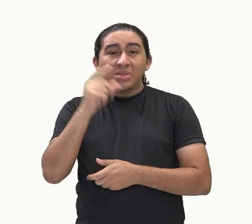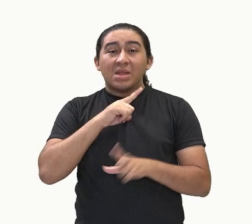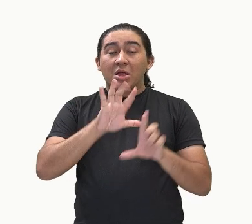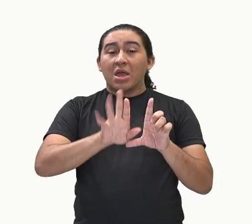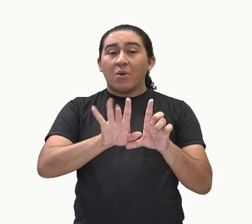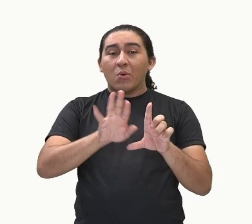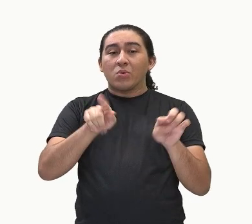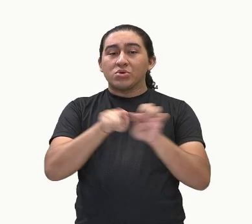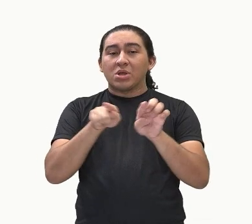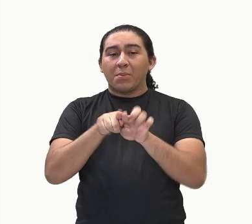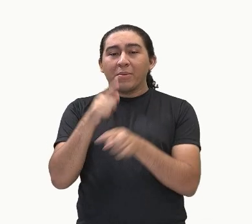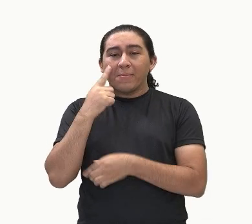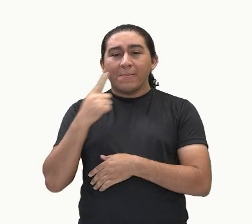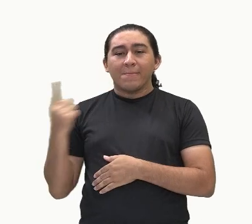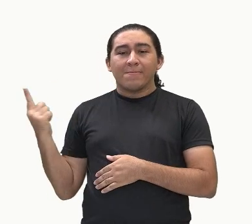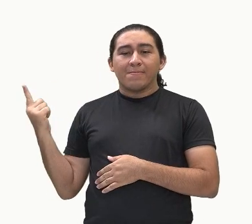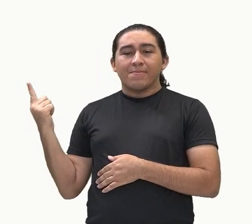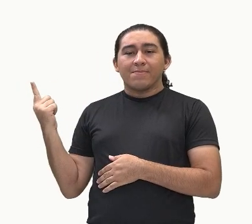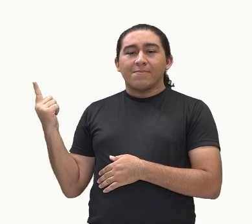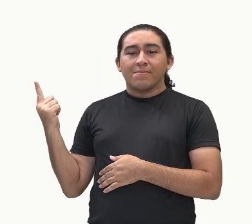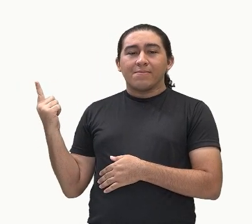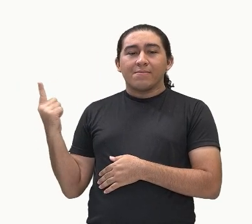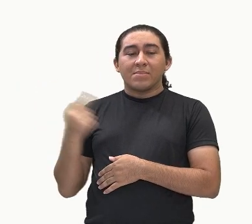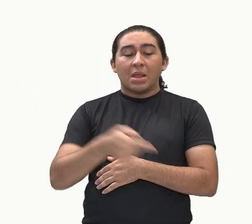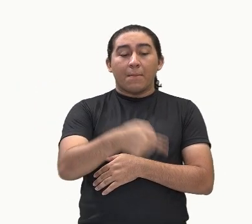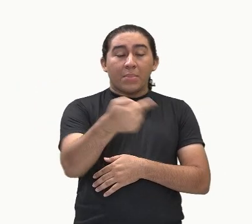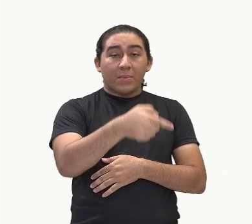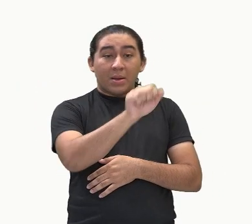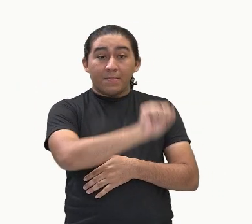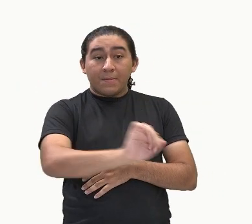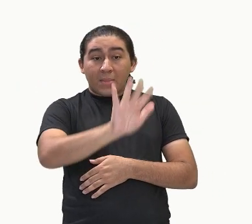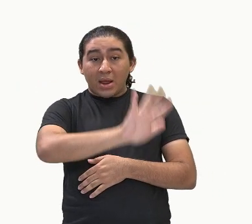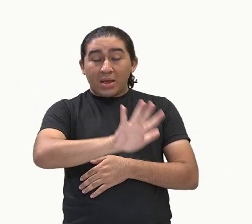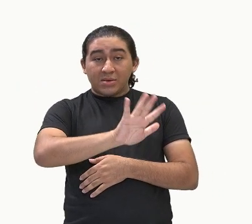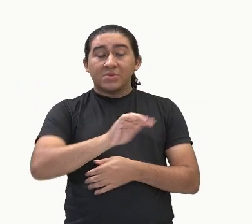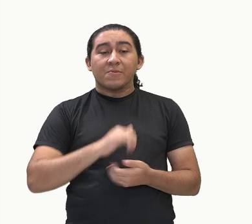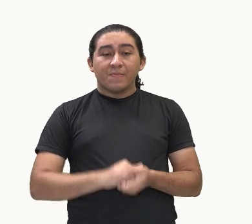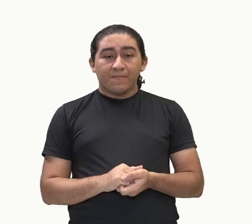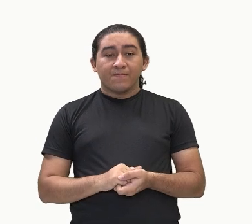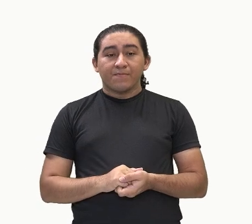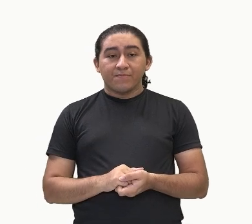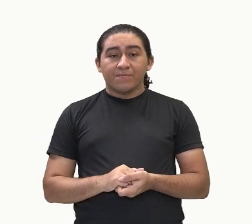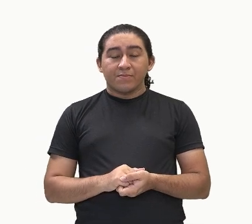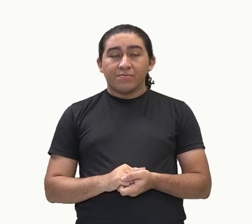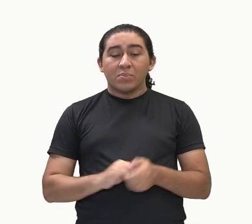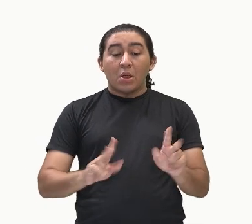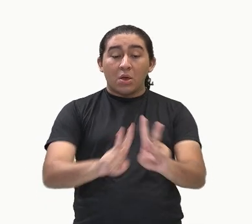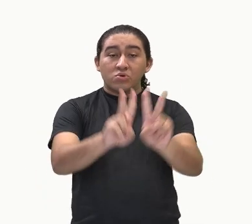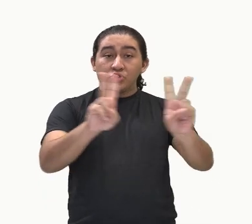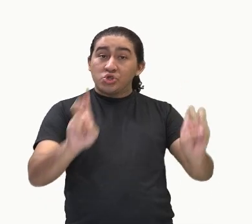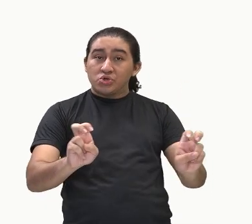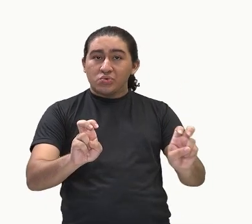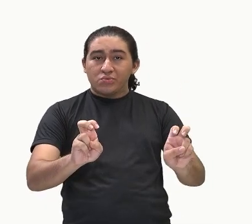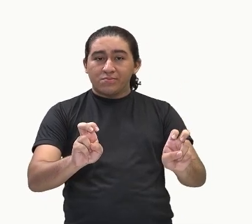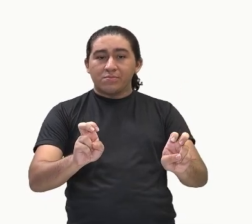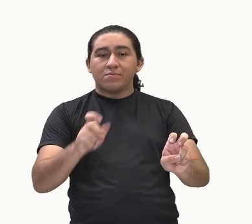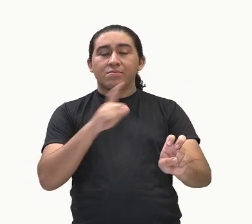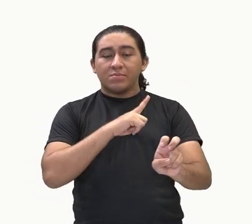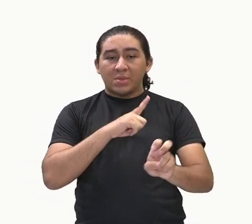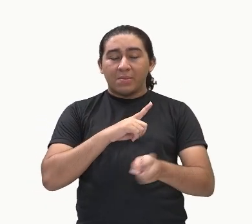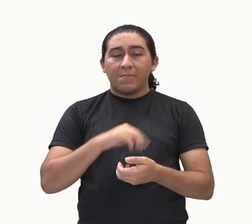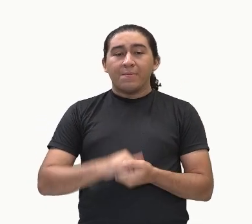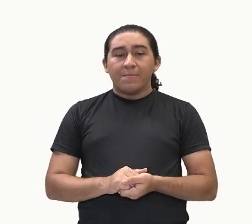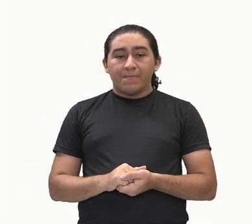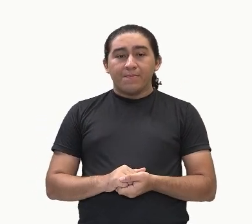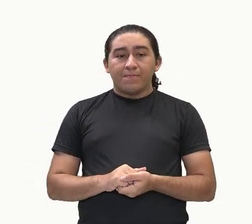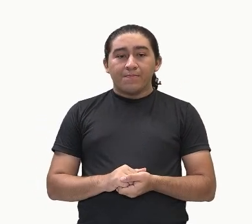Code? Olha só, aqui tem a primeira imagem do espetáculo Flecha Borboleta. E quando a gente